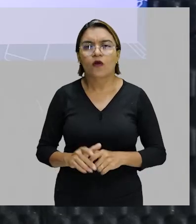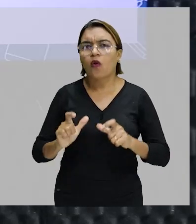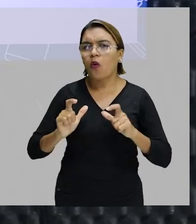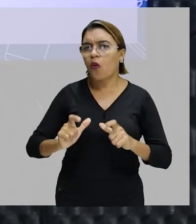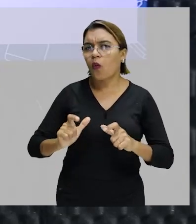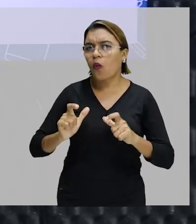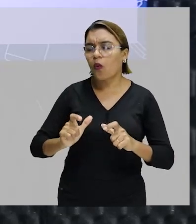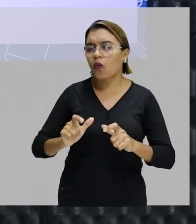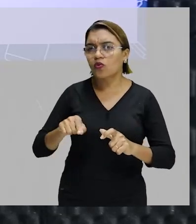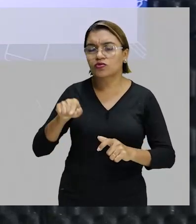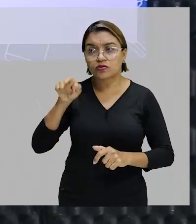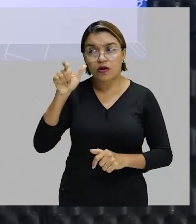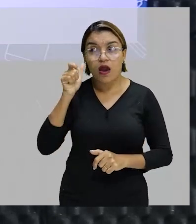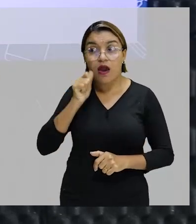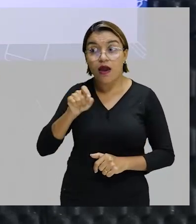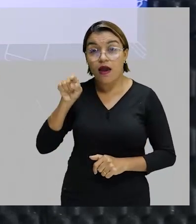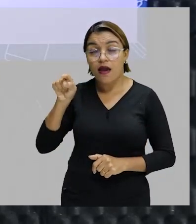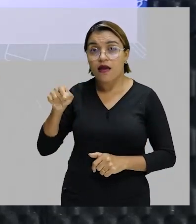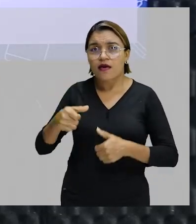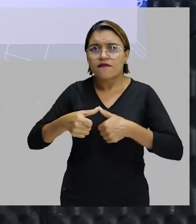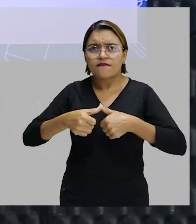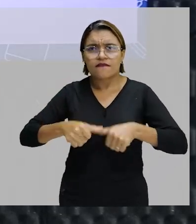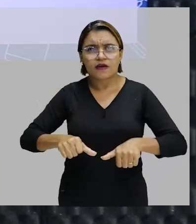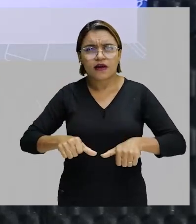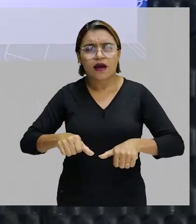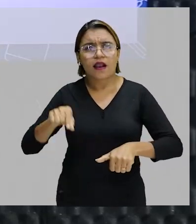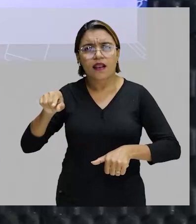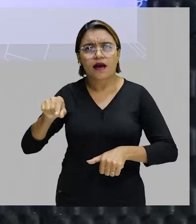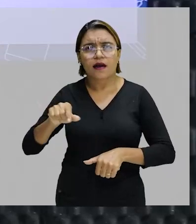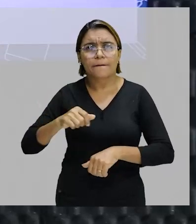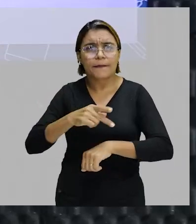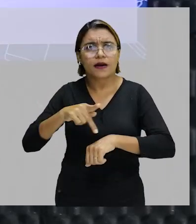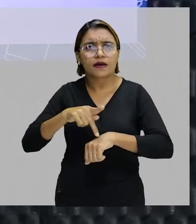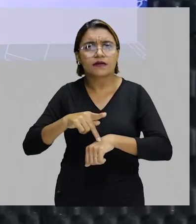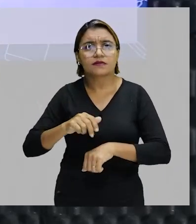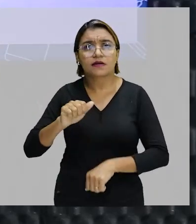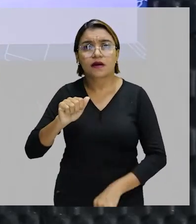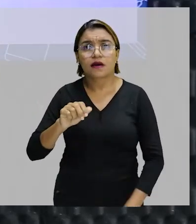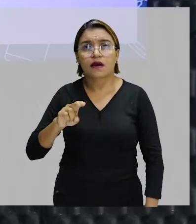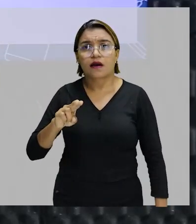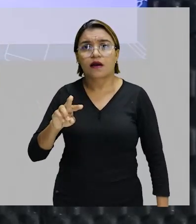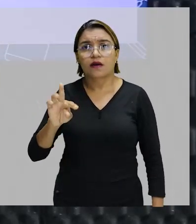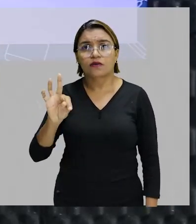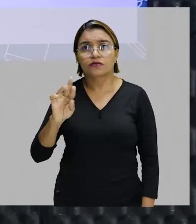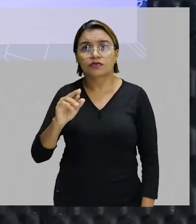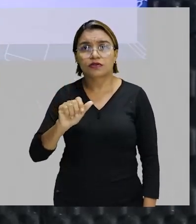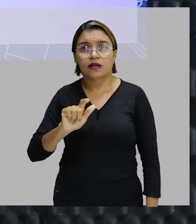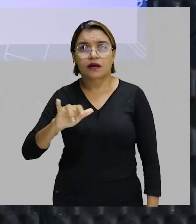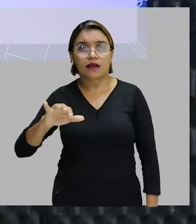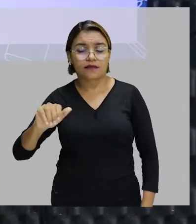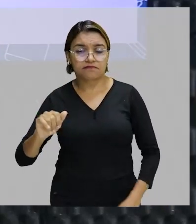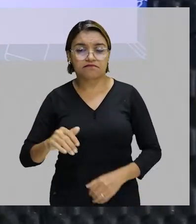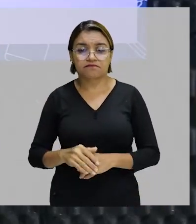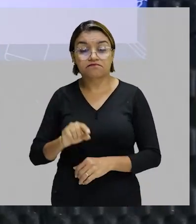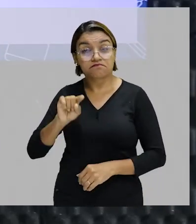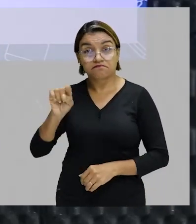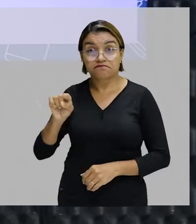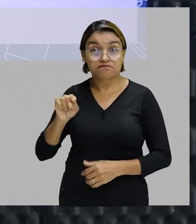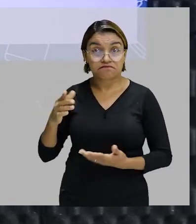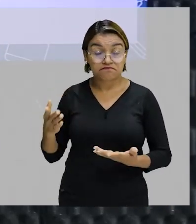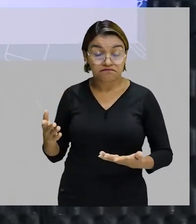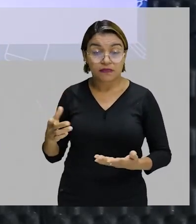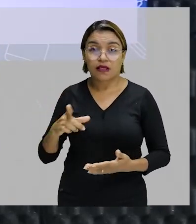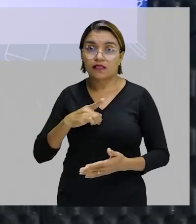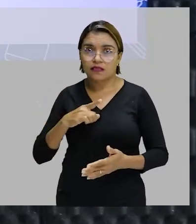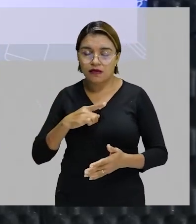ficado enquanto ela esteve na Austrália. Então, aqui eu quero saber o lugar, tá? Palavra